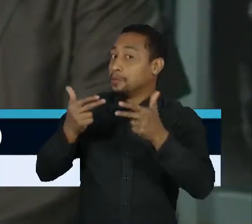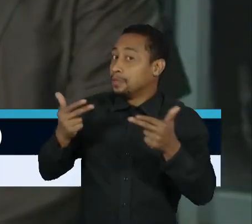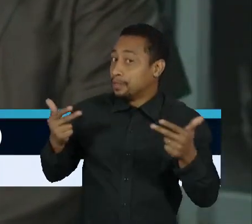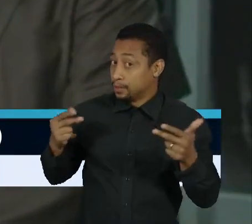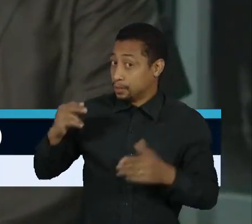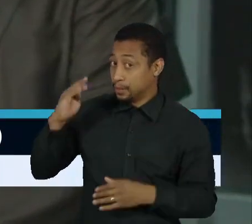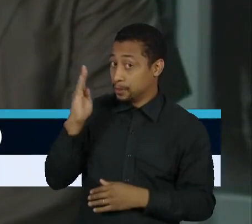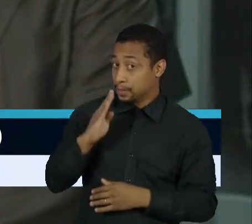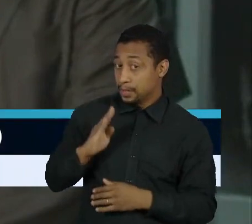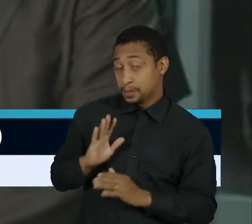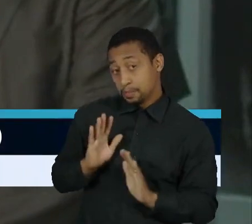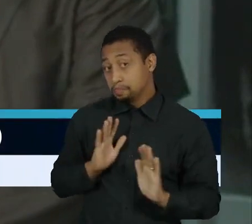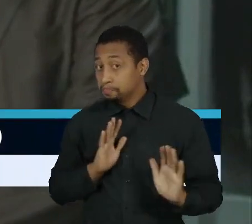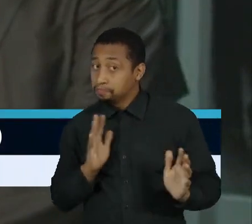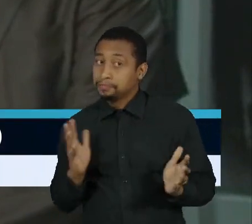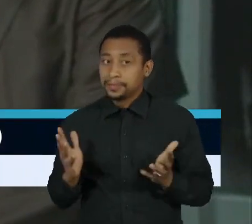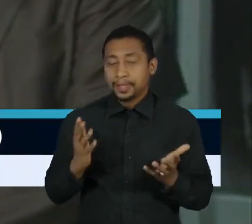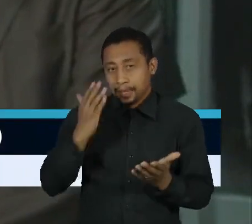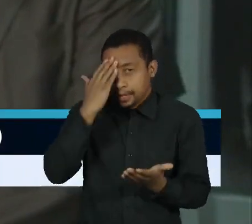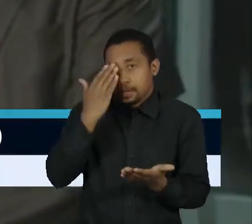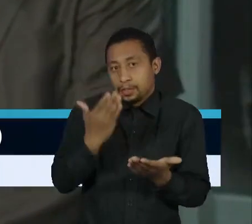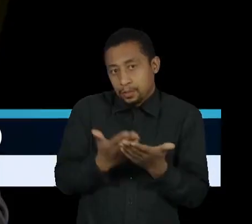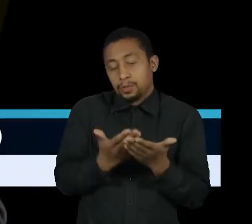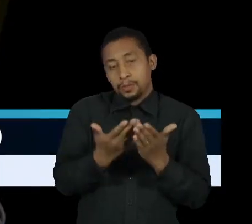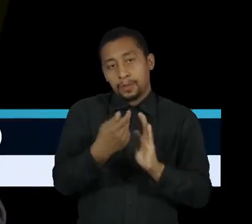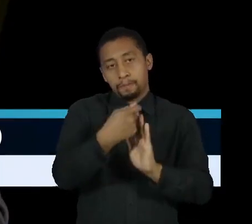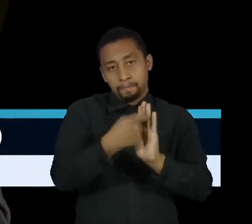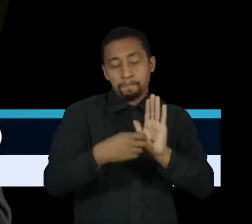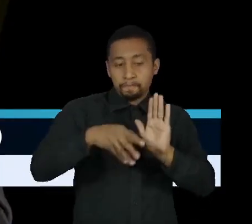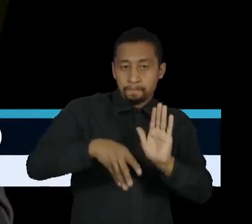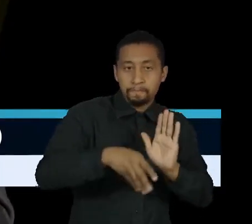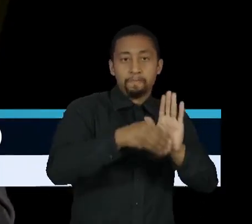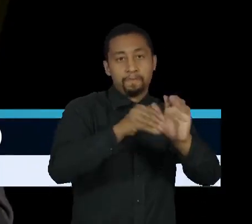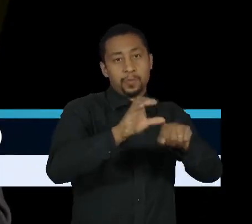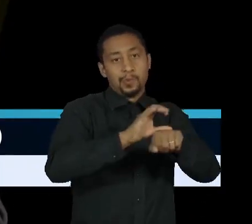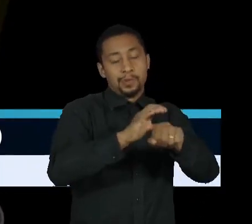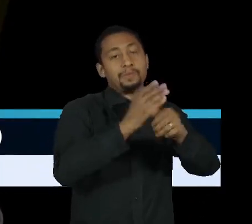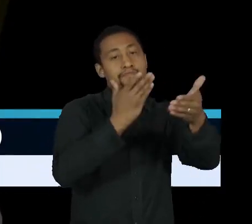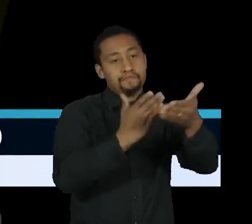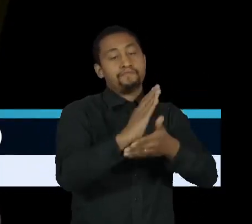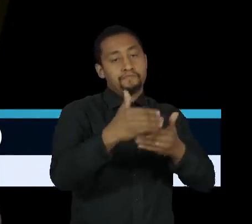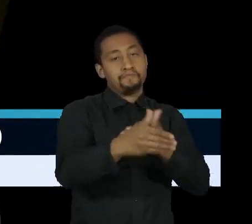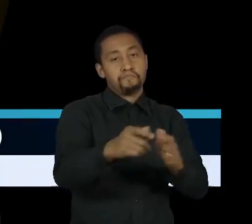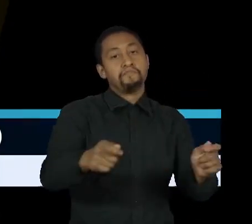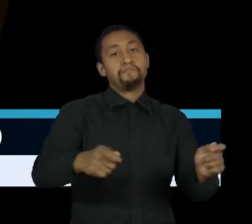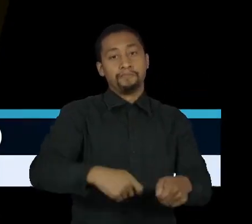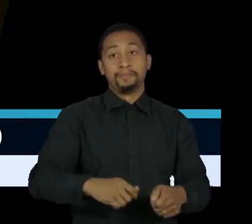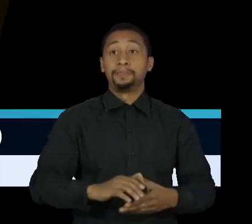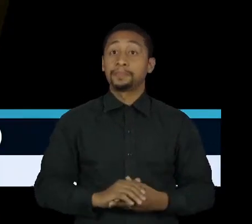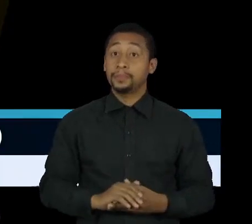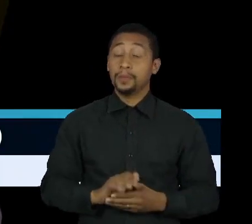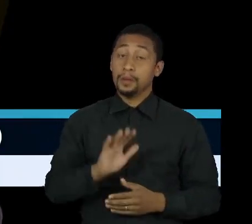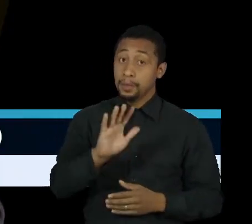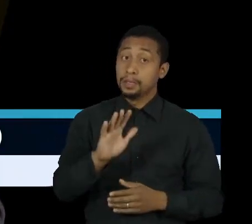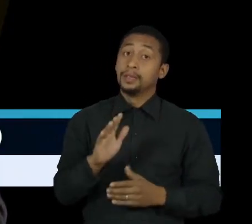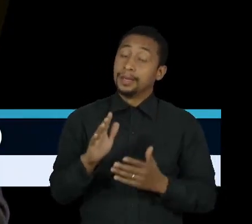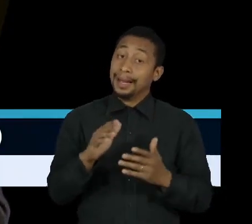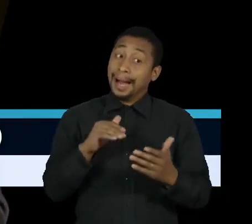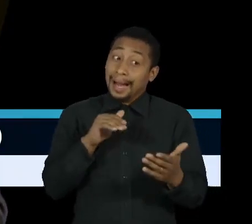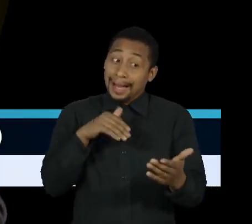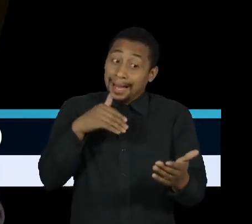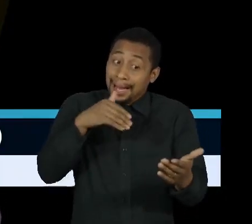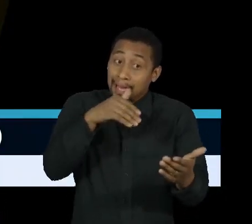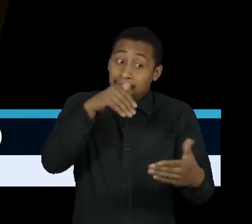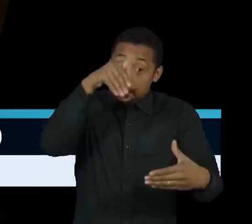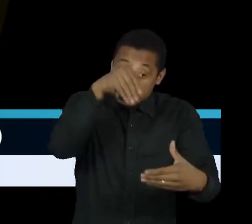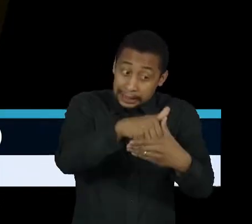com a promulgação dessa proposta de emenda constitucional. Até chegar à promulgação, o governo precisará negociar ajustes. Um